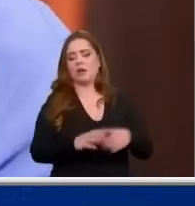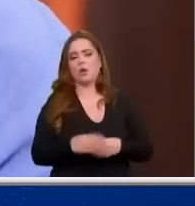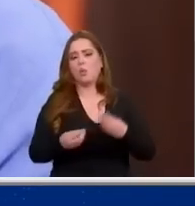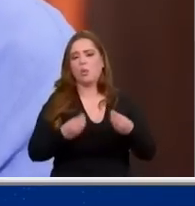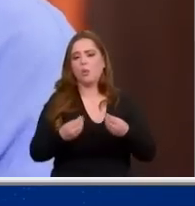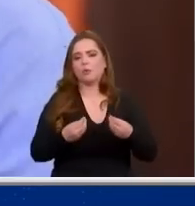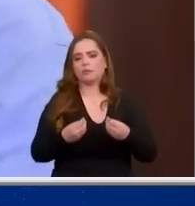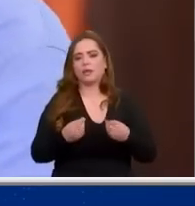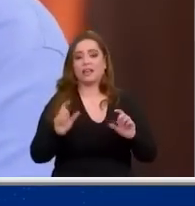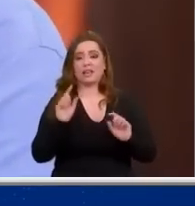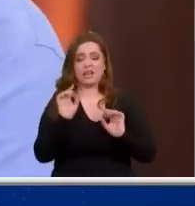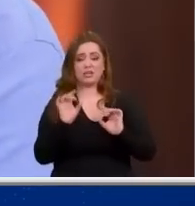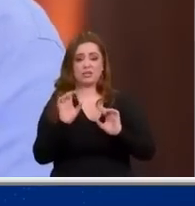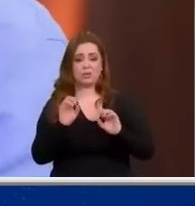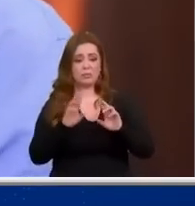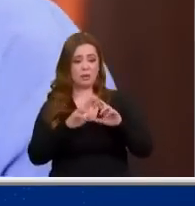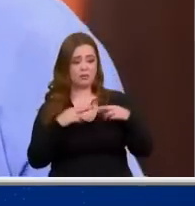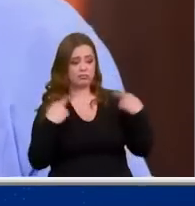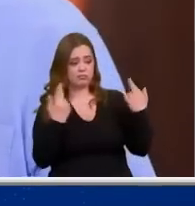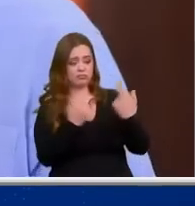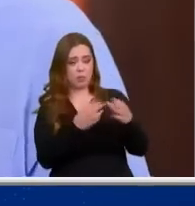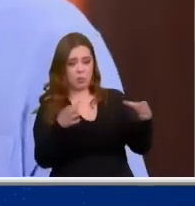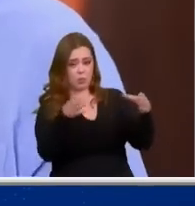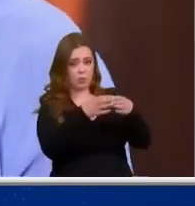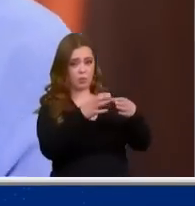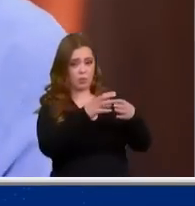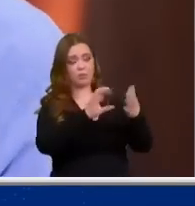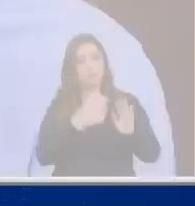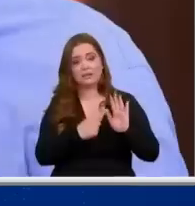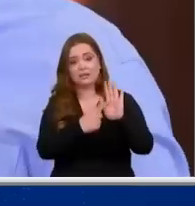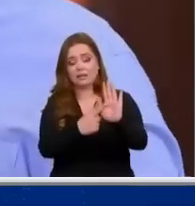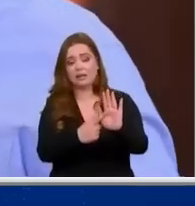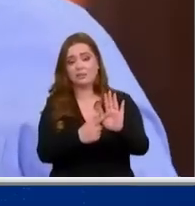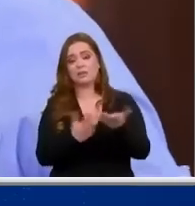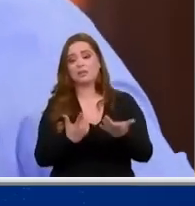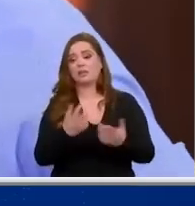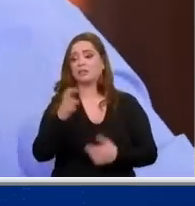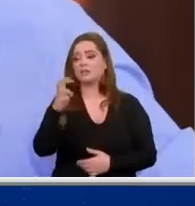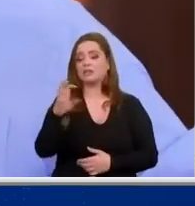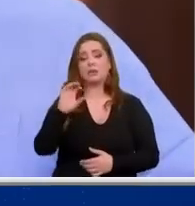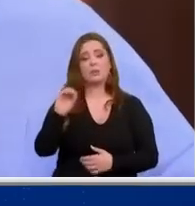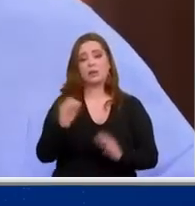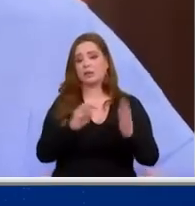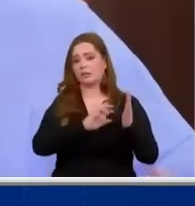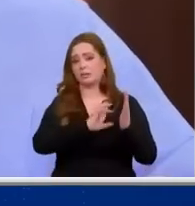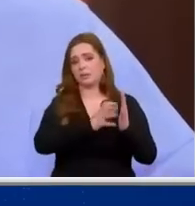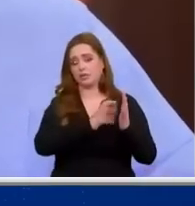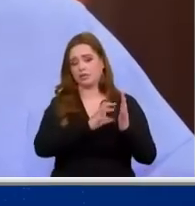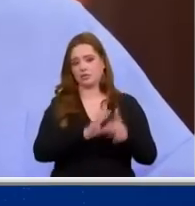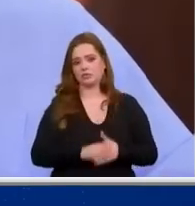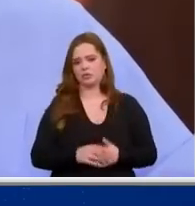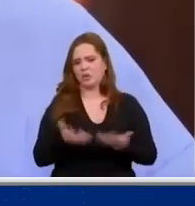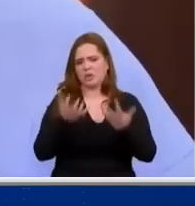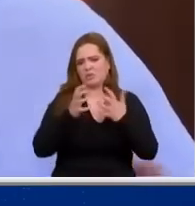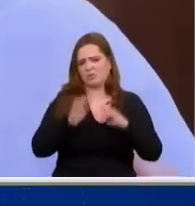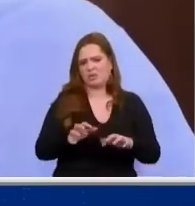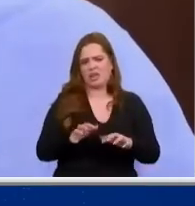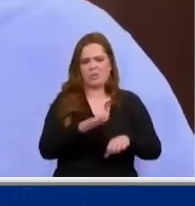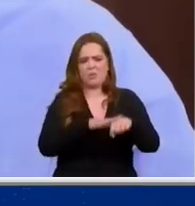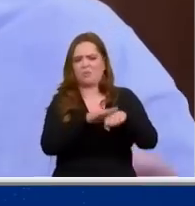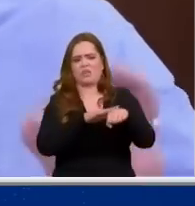pelo Lula que tá aí tentando se enganar de que não não é bem assim e tal mas como é que a gente pode